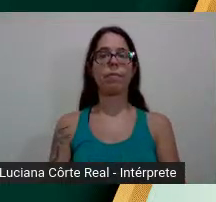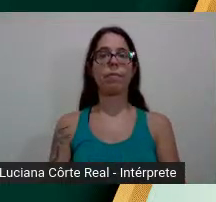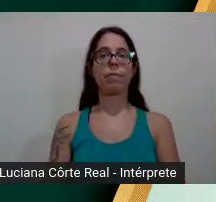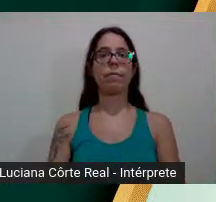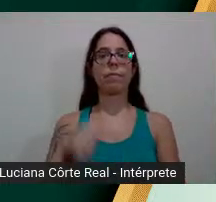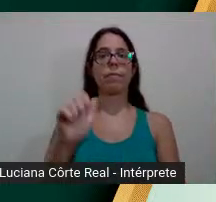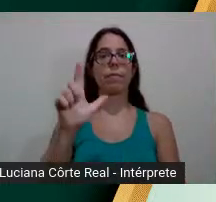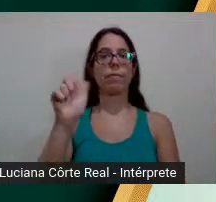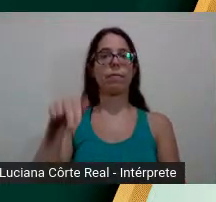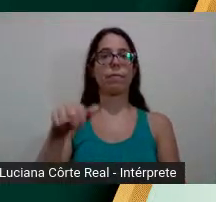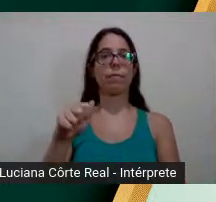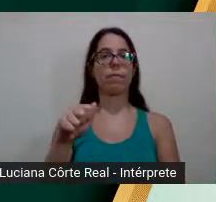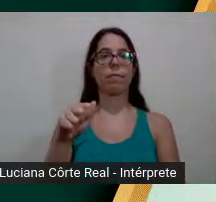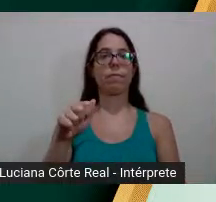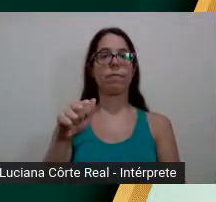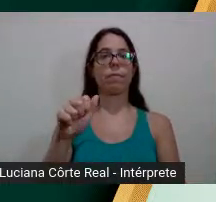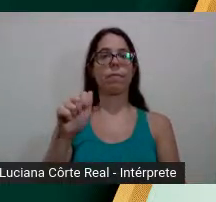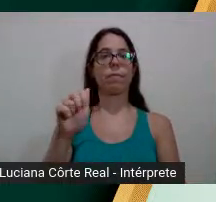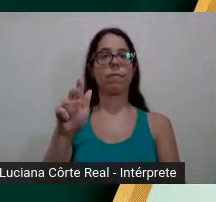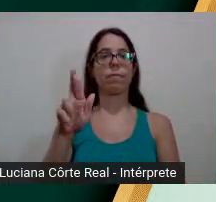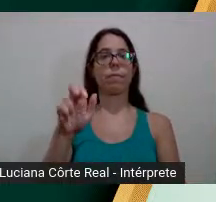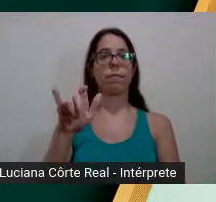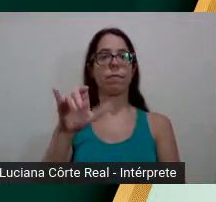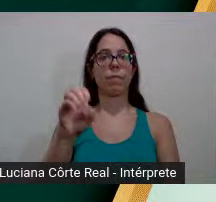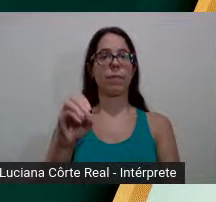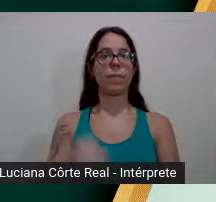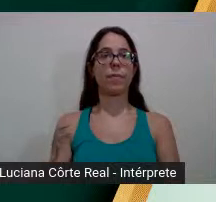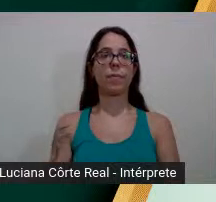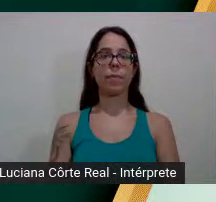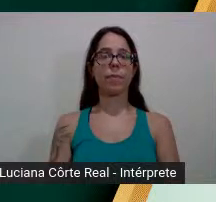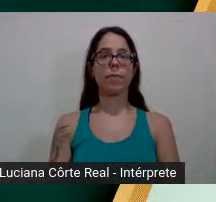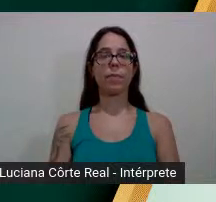Alana de Almeida Aurélio.